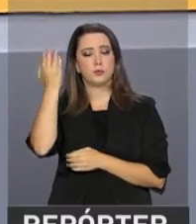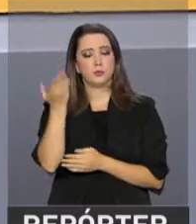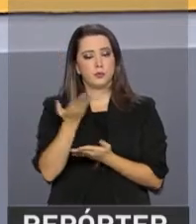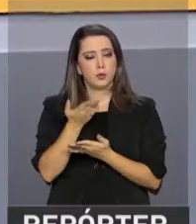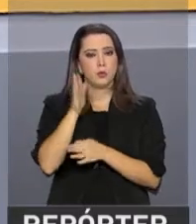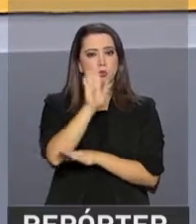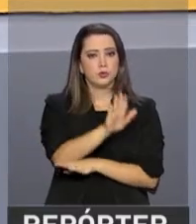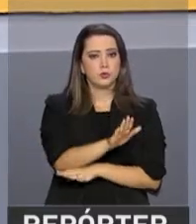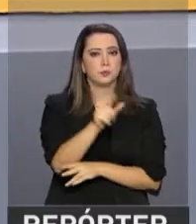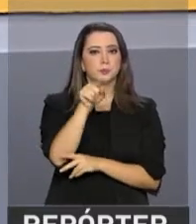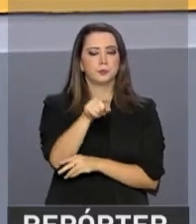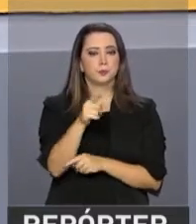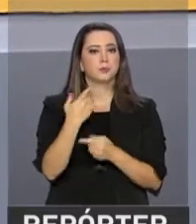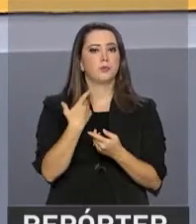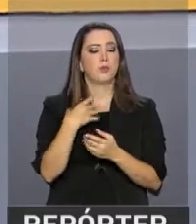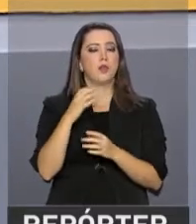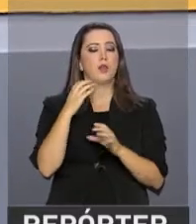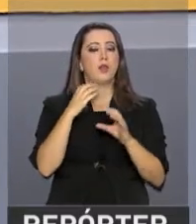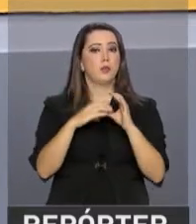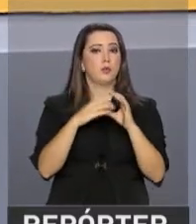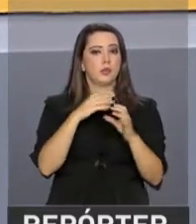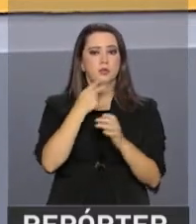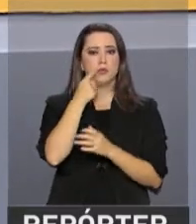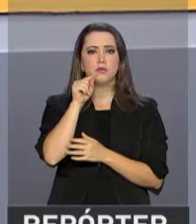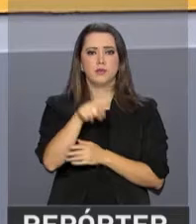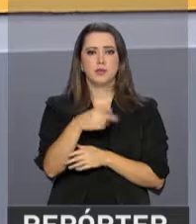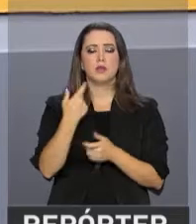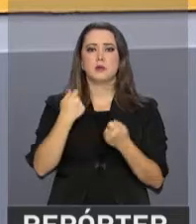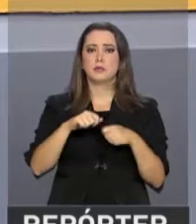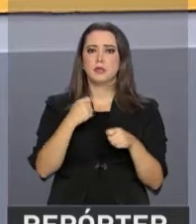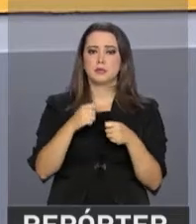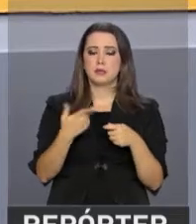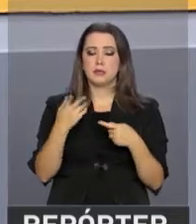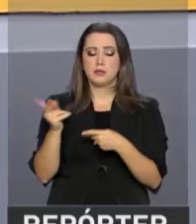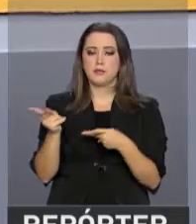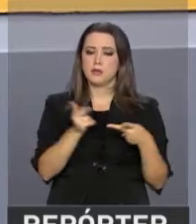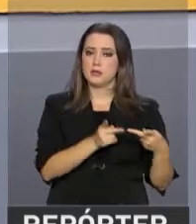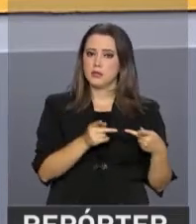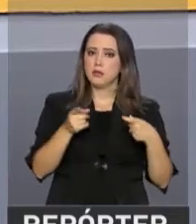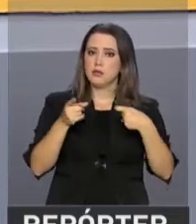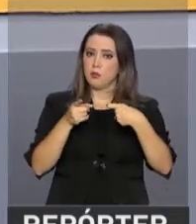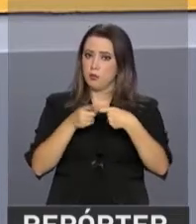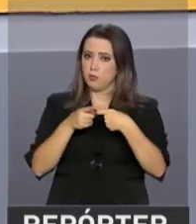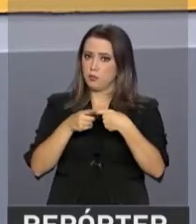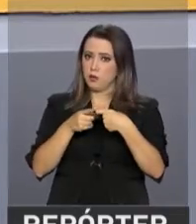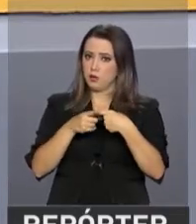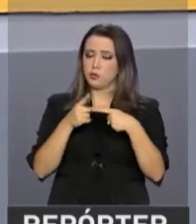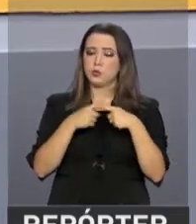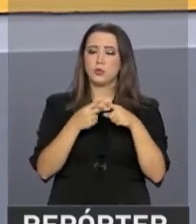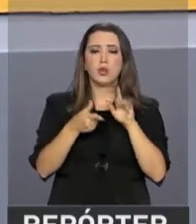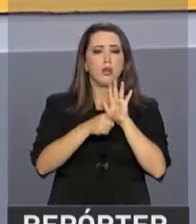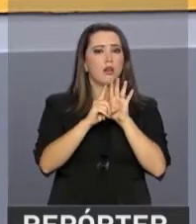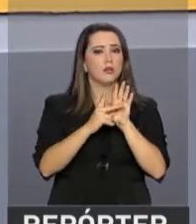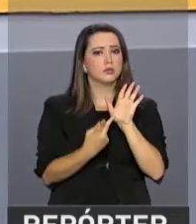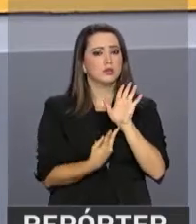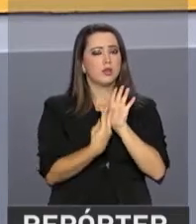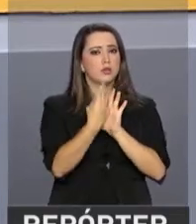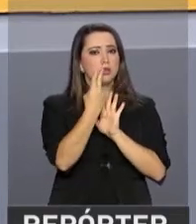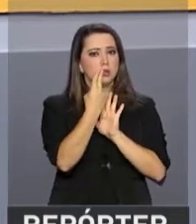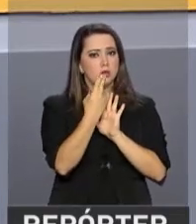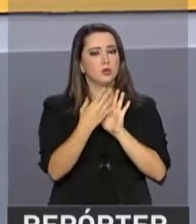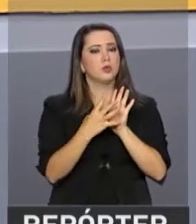quarta feira de acordo com a secom o presidente vai passar por uma reavaliação da cirurgia urológica realizada no mês